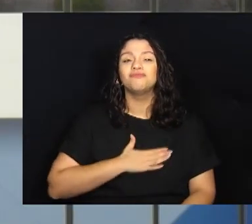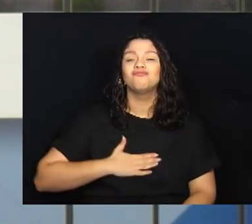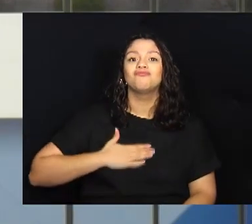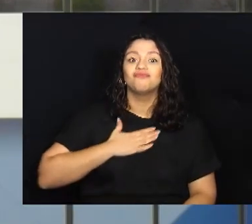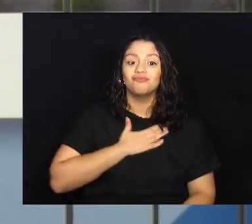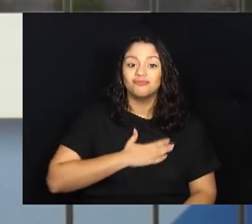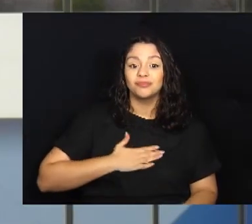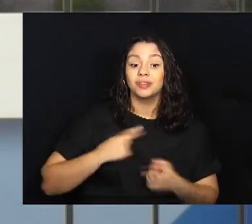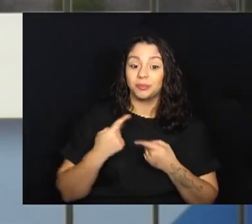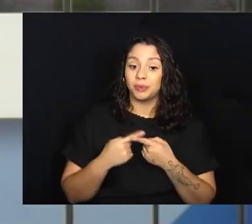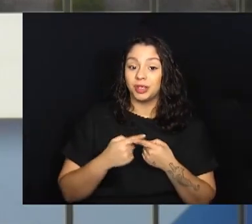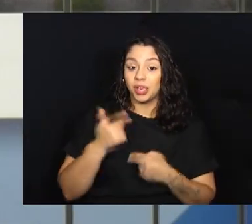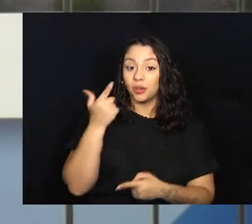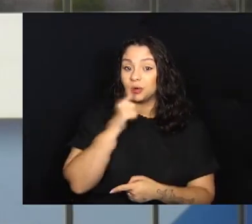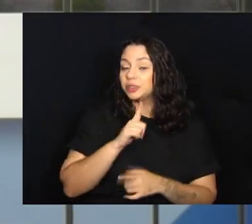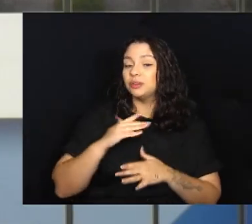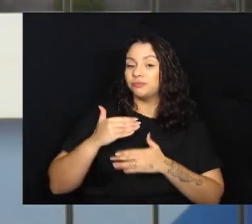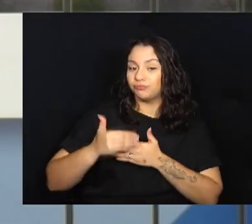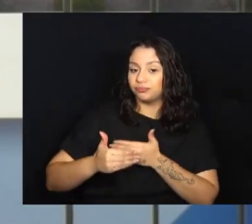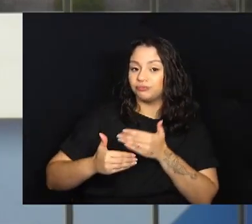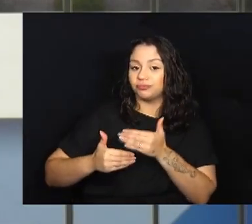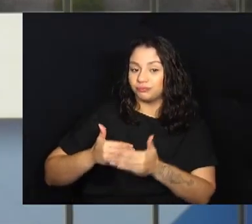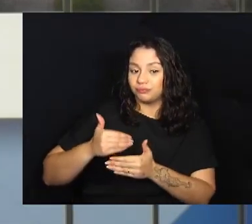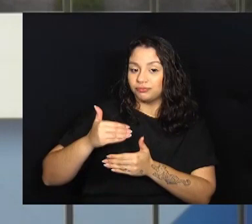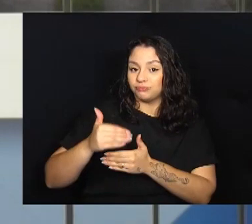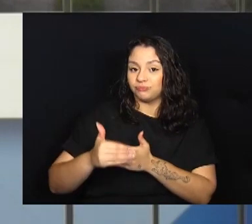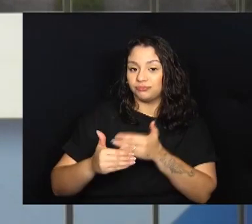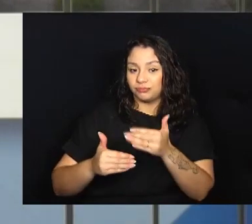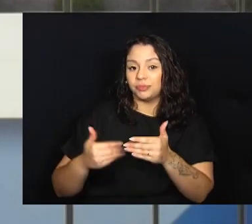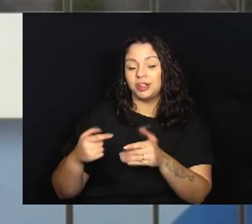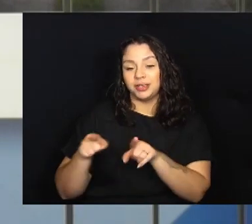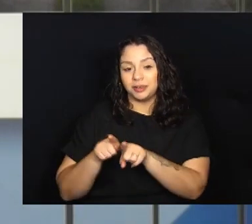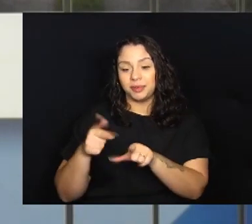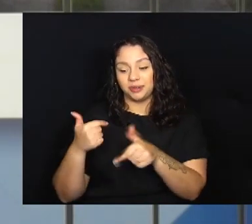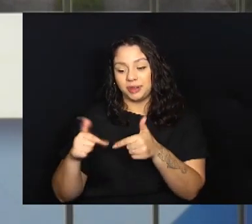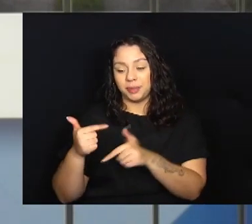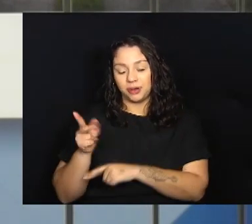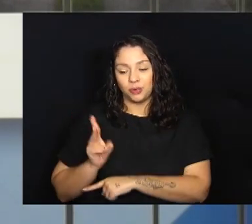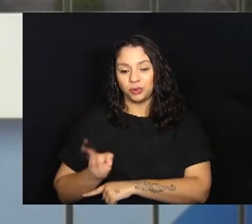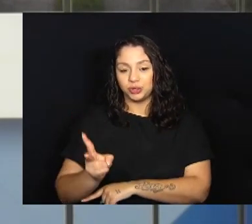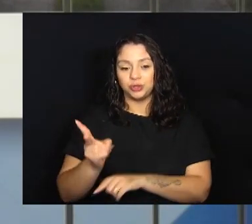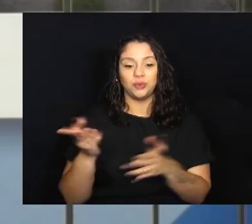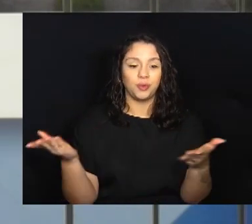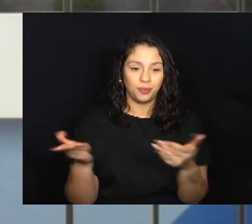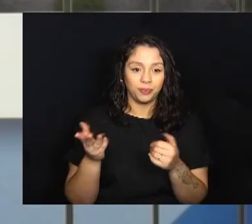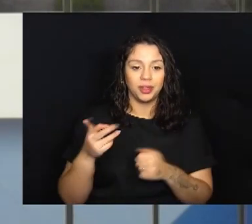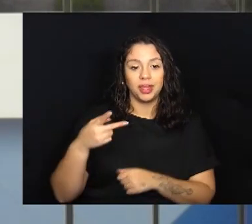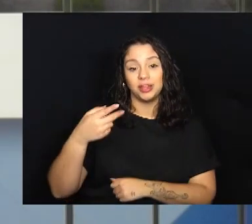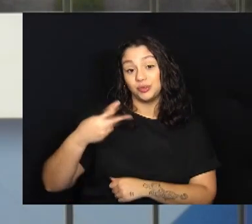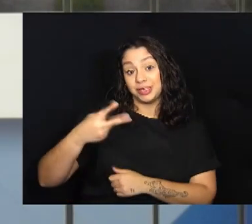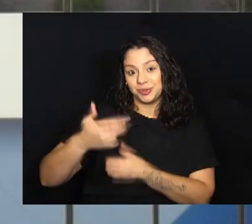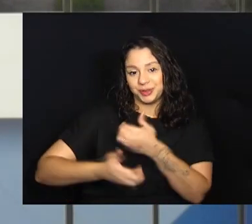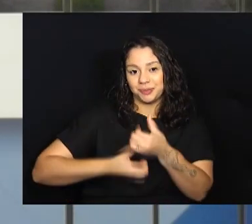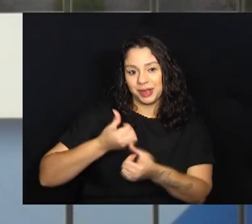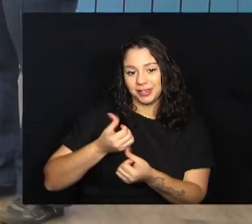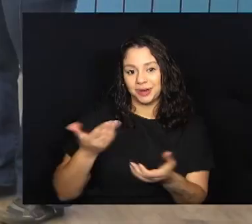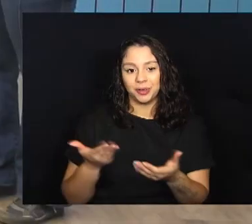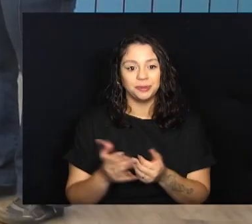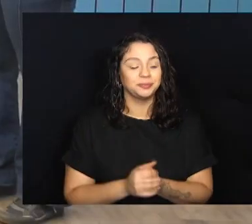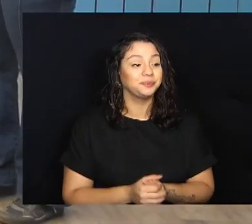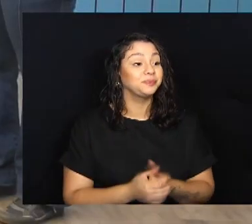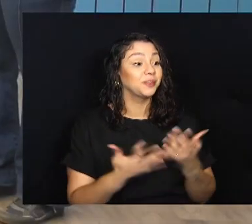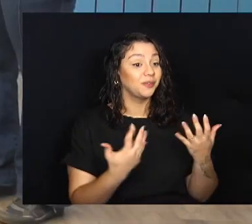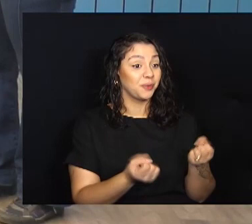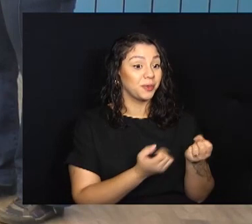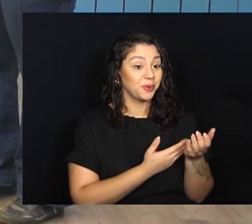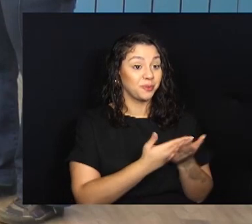acho que a gente conseguiu dar passos aí nessa construção e o trabalho continua agora, né, no segundo semestre. Vamos começar falando então